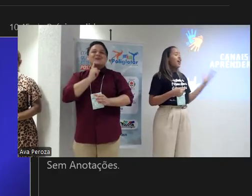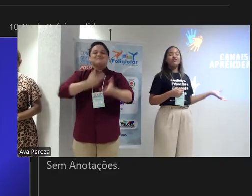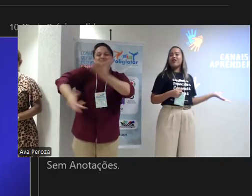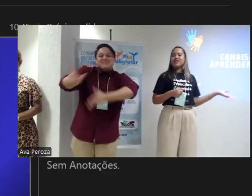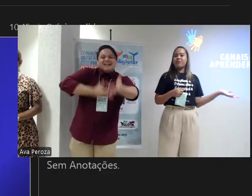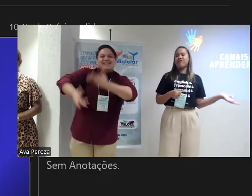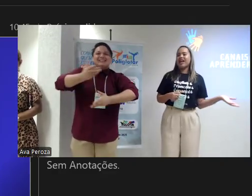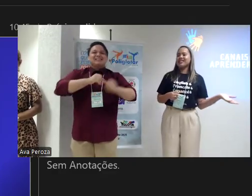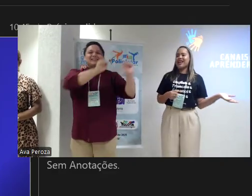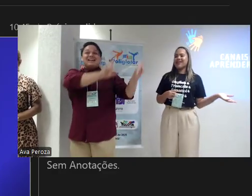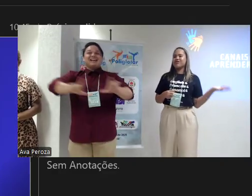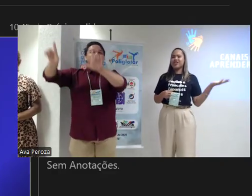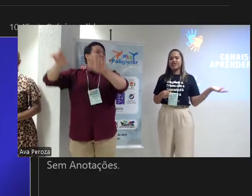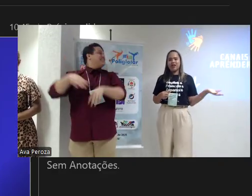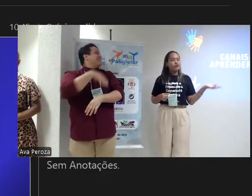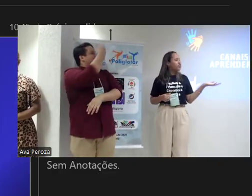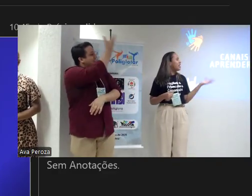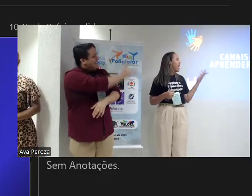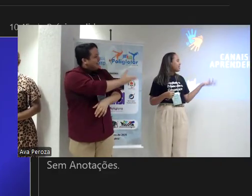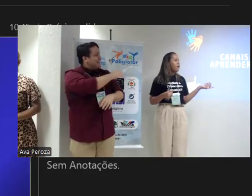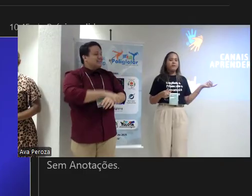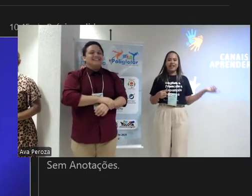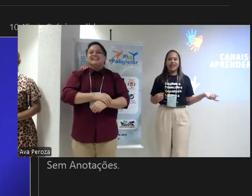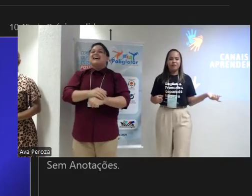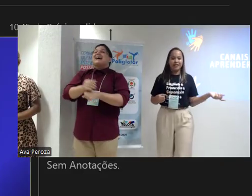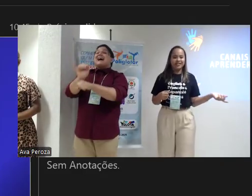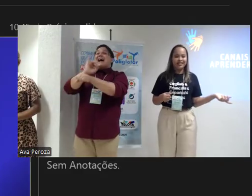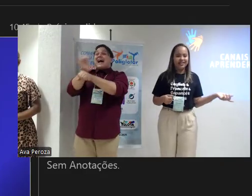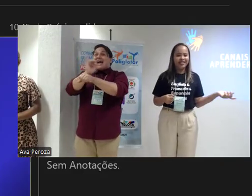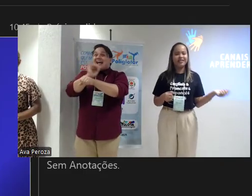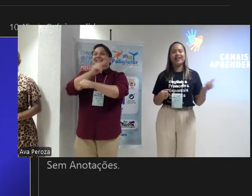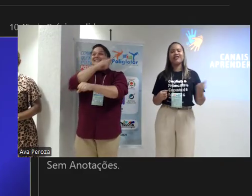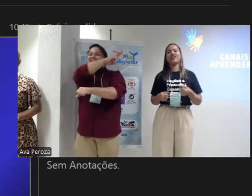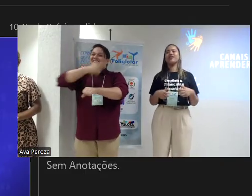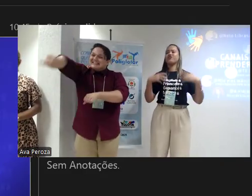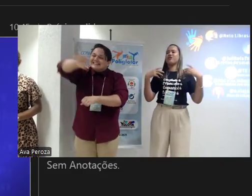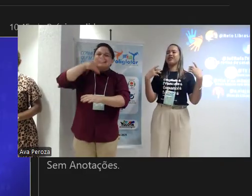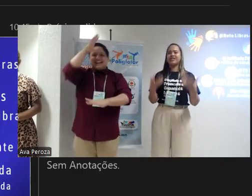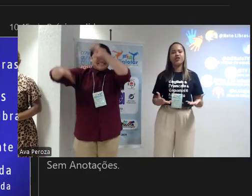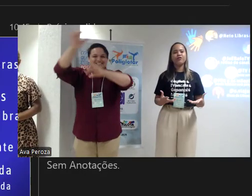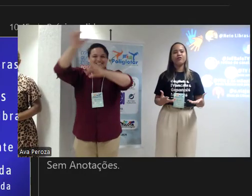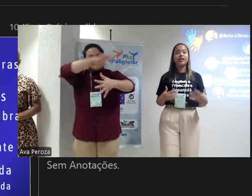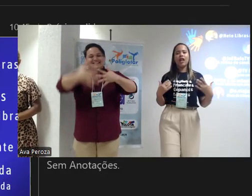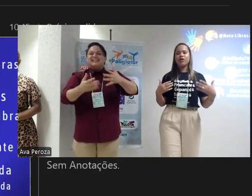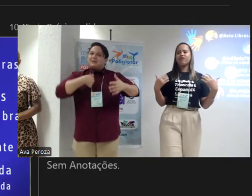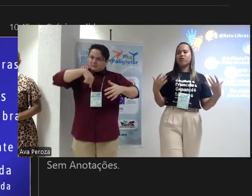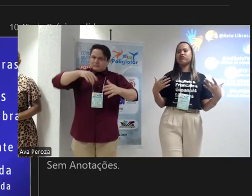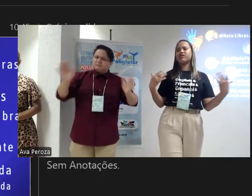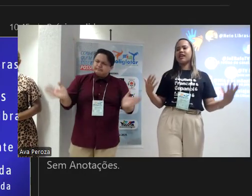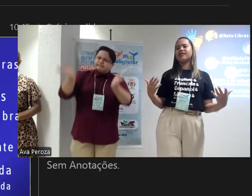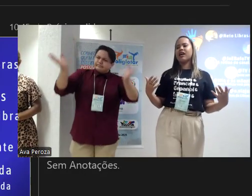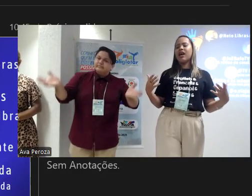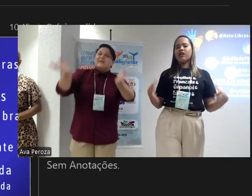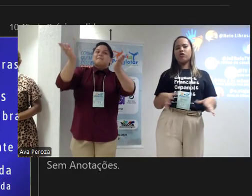E aí eu trouxe para finalizar a sugestão de canais para aprender Libras, já que eu estou dando esse incentivo. E, claro, reforço